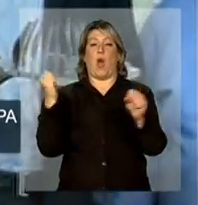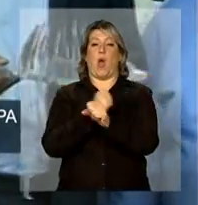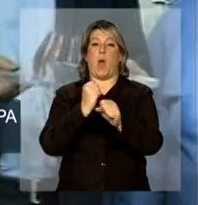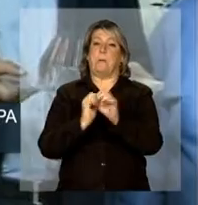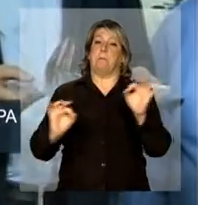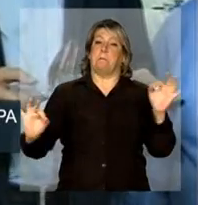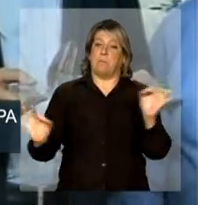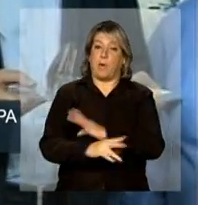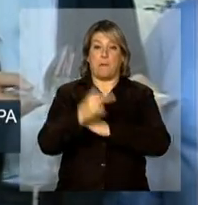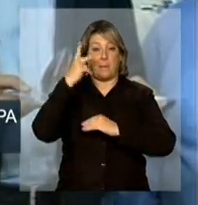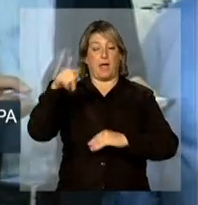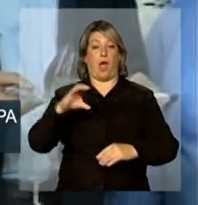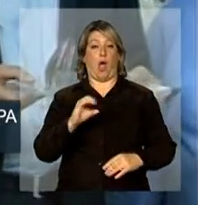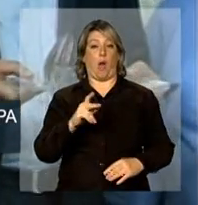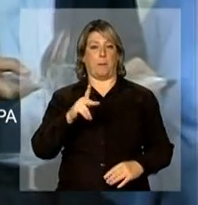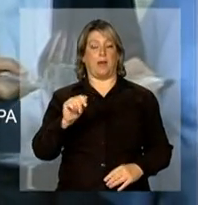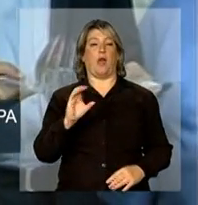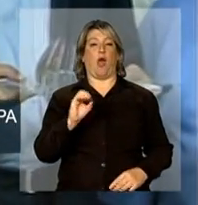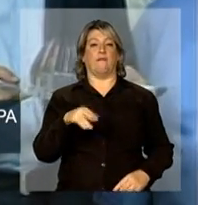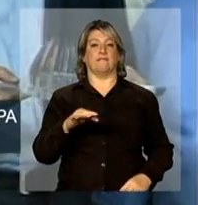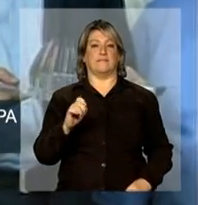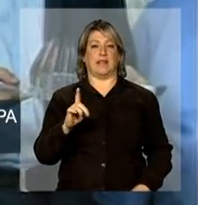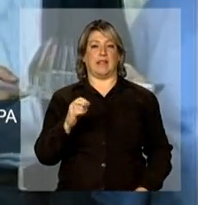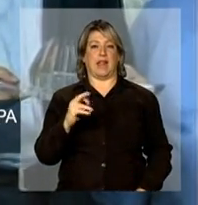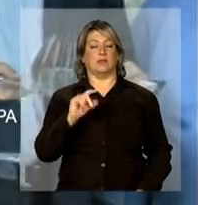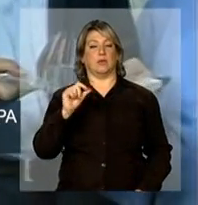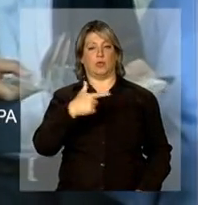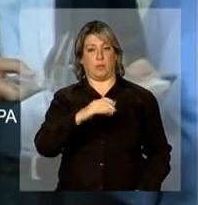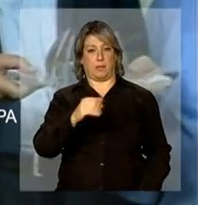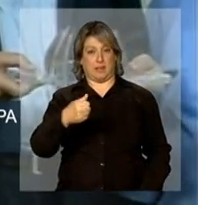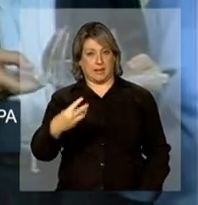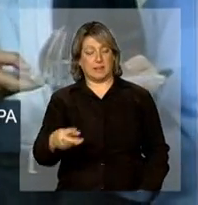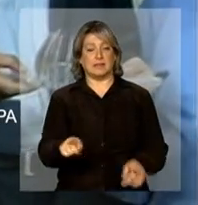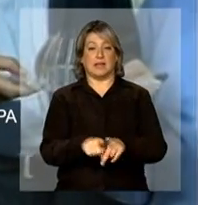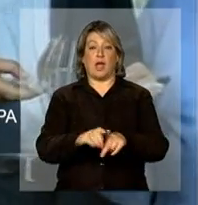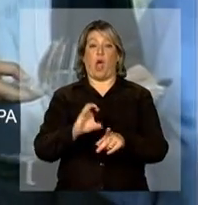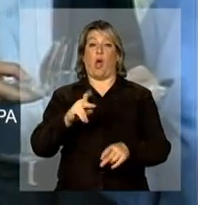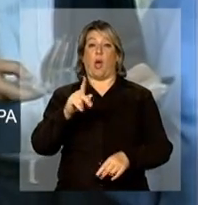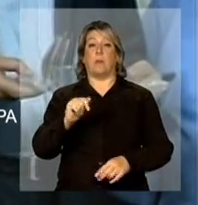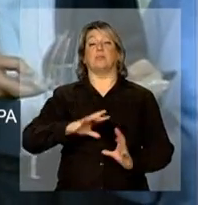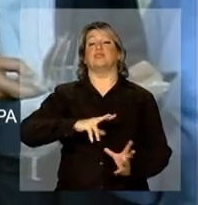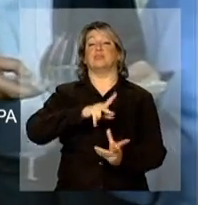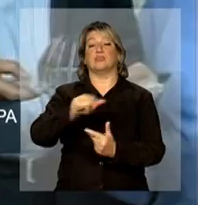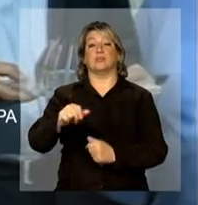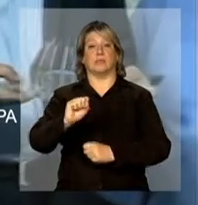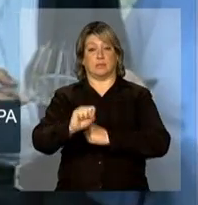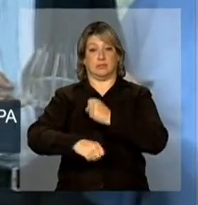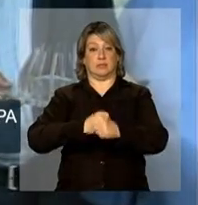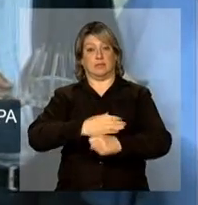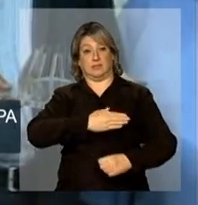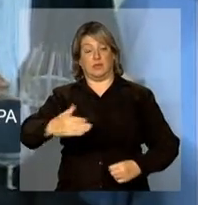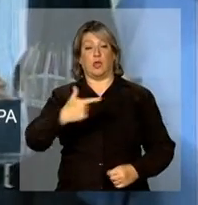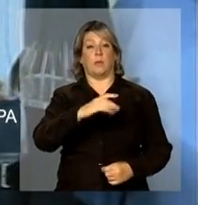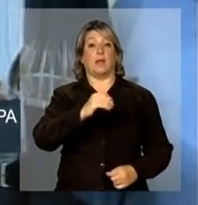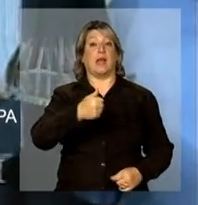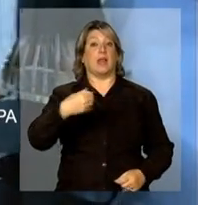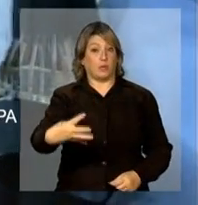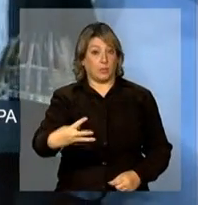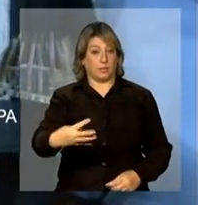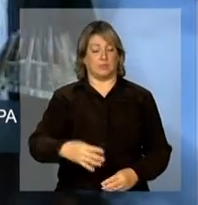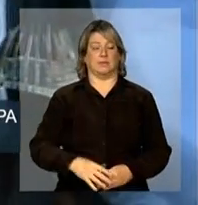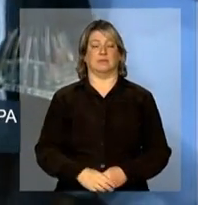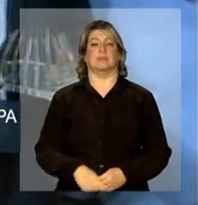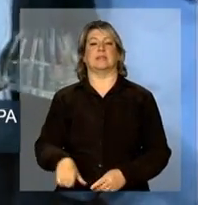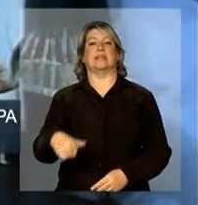ficar pronto para a Copa das Confederações de 2013 e para a Copa do Mundo de 2014.